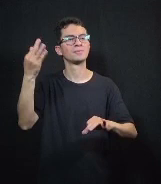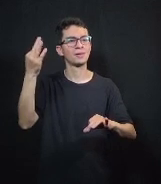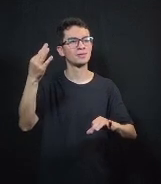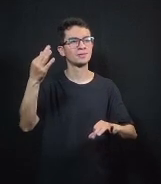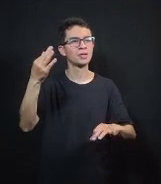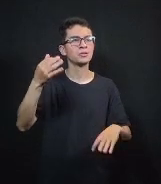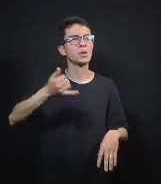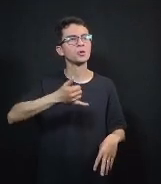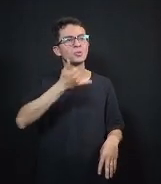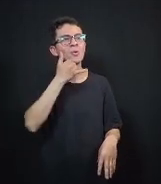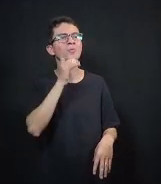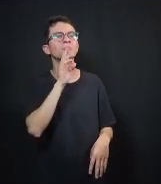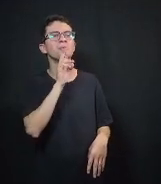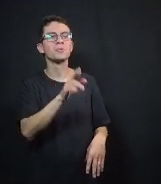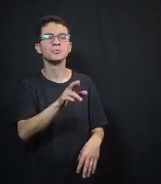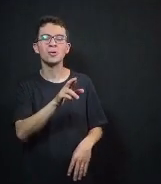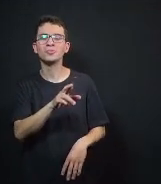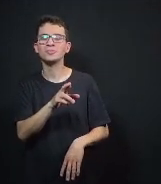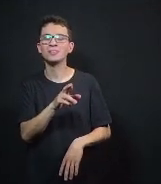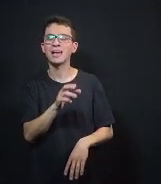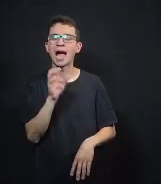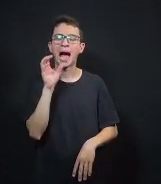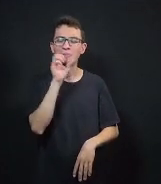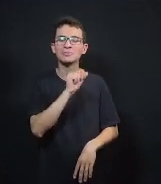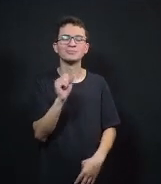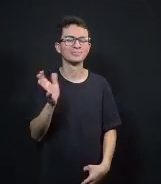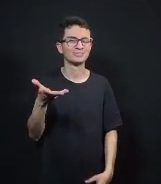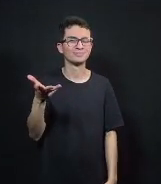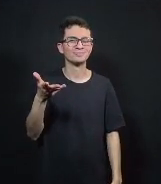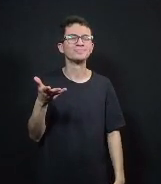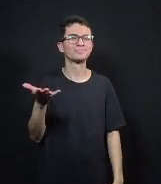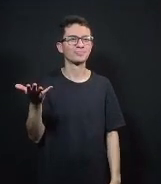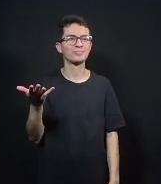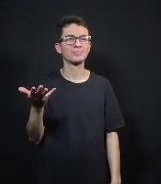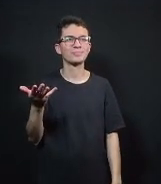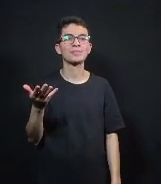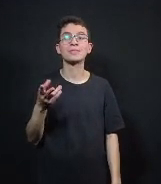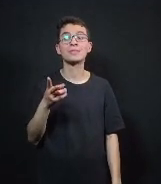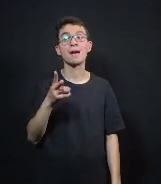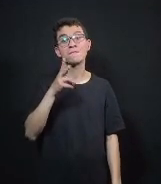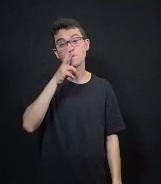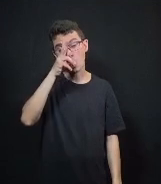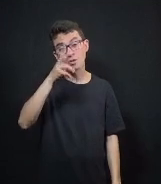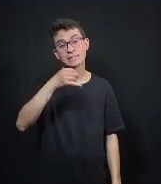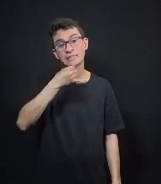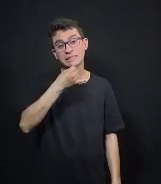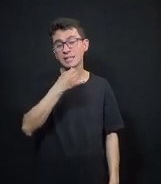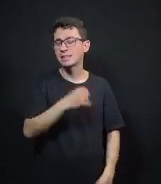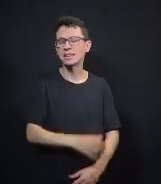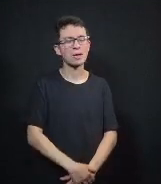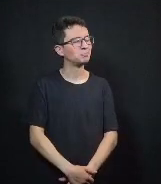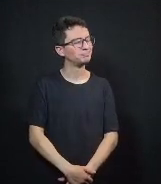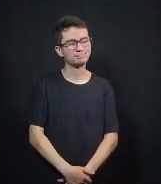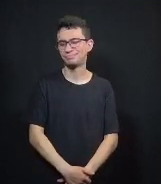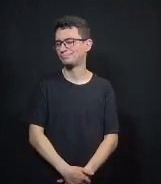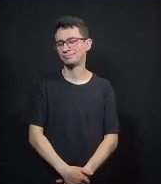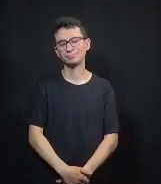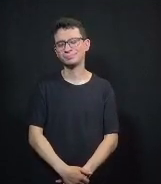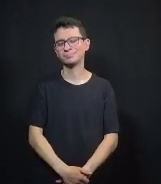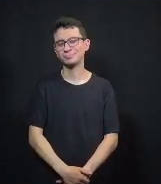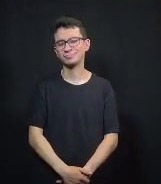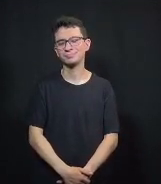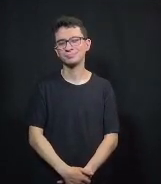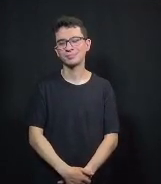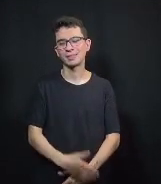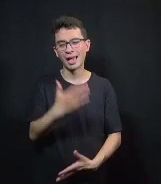Que era para rodar, mas eu vou furar só para responder essa rapidinho. E vou falar uma coisa assim, meio forte, meio triste. Não, eu sou muito cético, acho que se a gente olhar